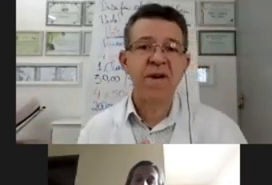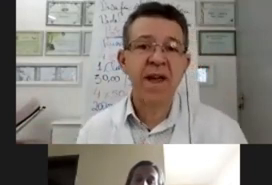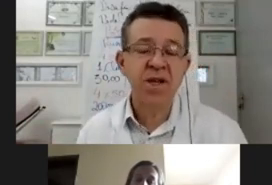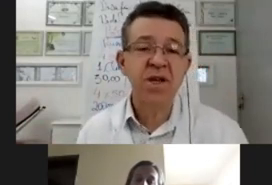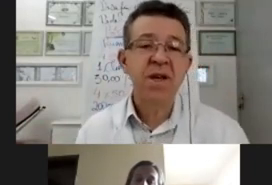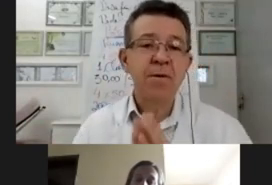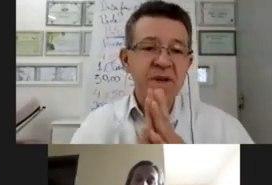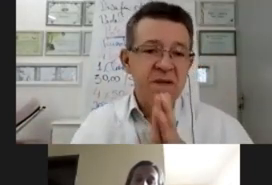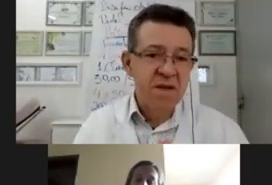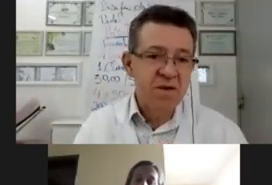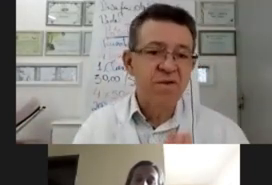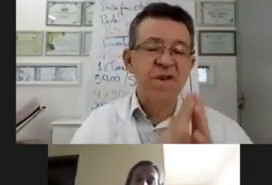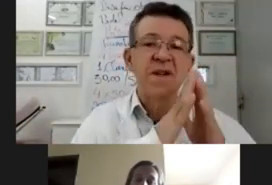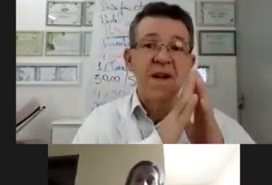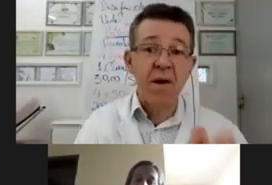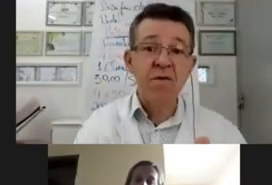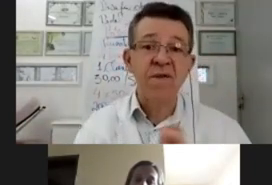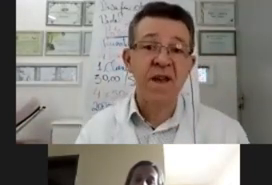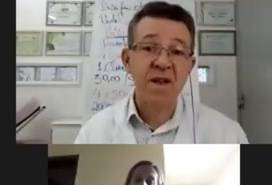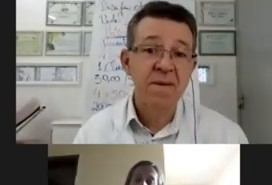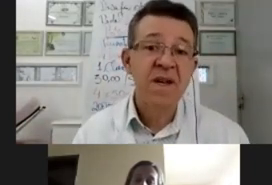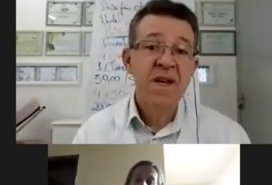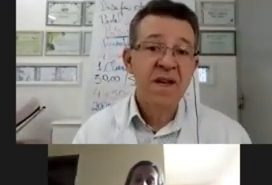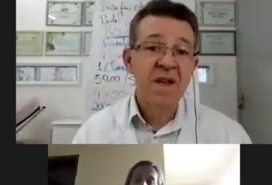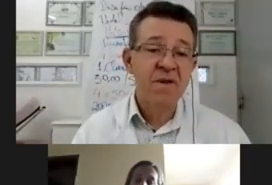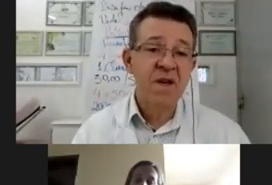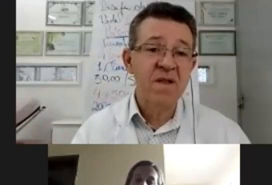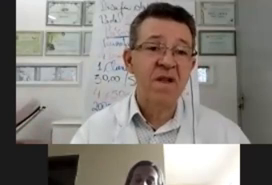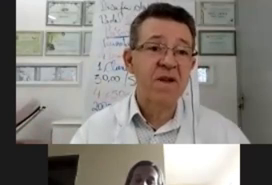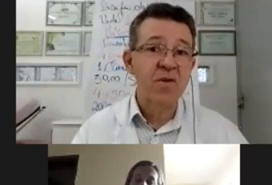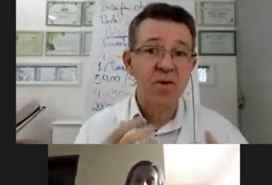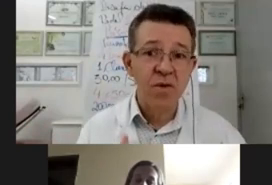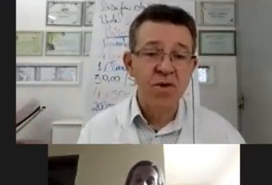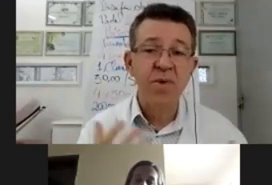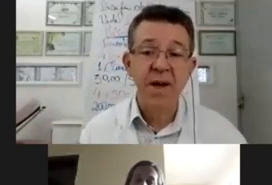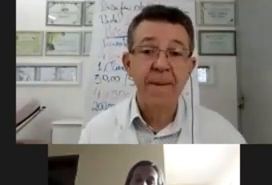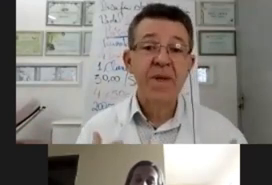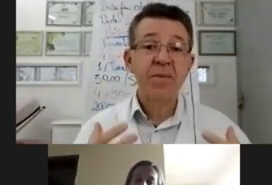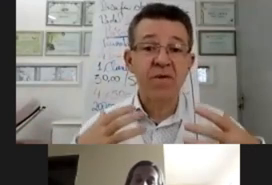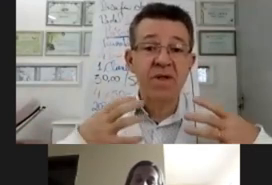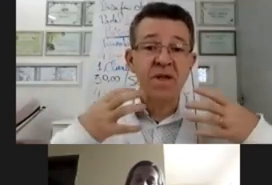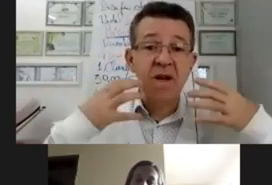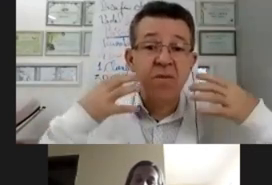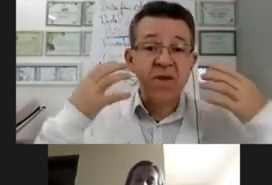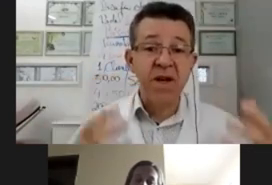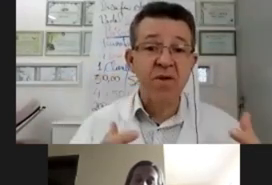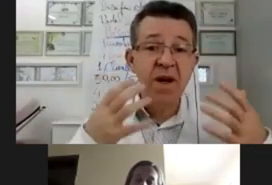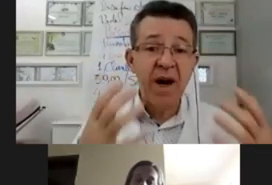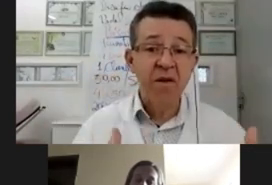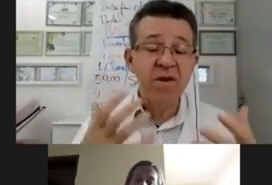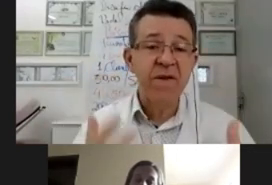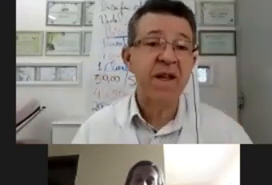algo diferente, eu preciso fazer algo diferente. Então, vocês estão aqui no curso por quê? Porque vocês estão